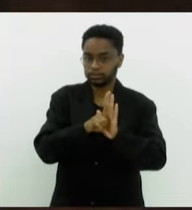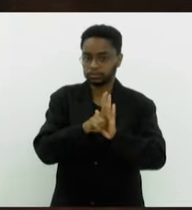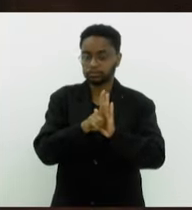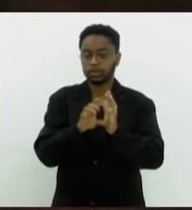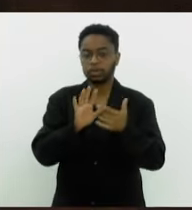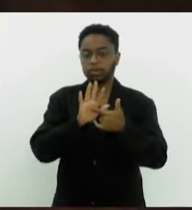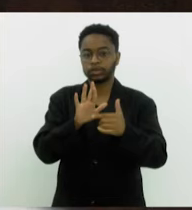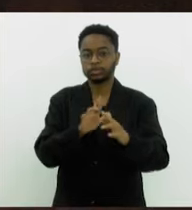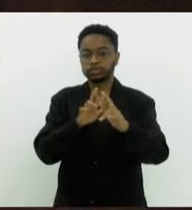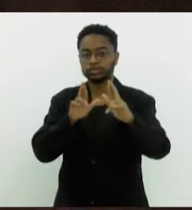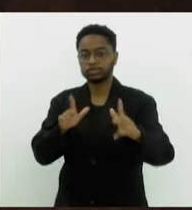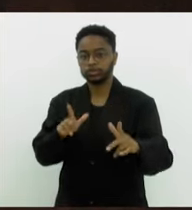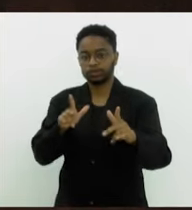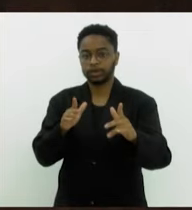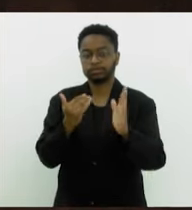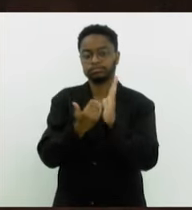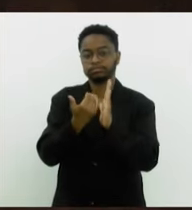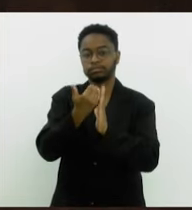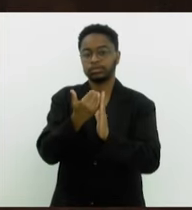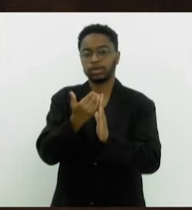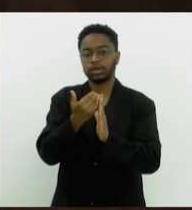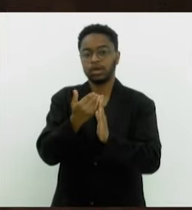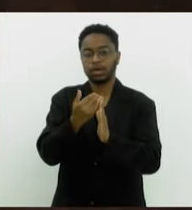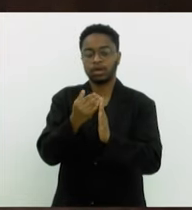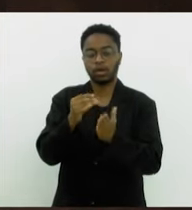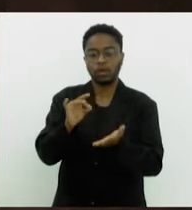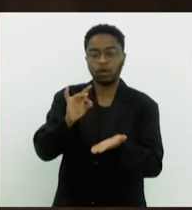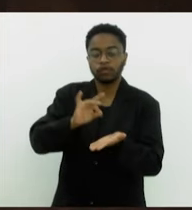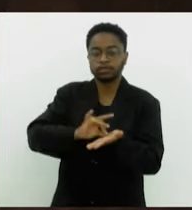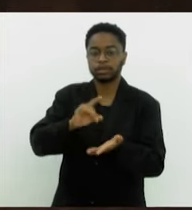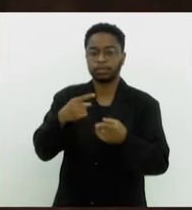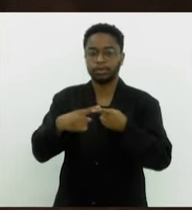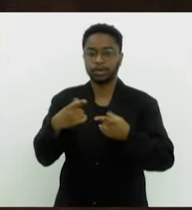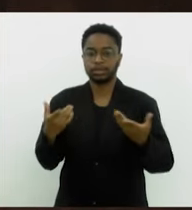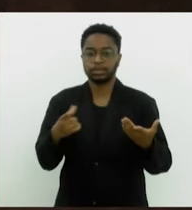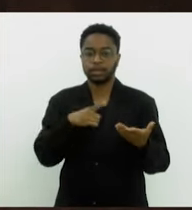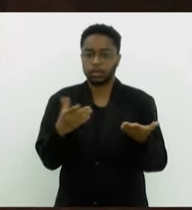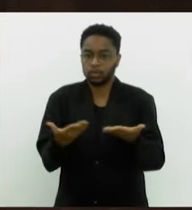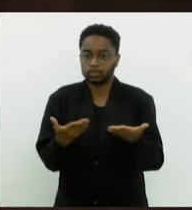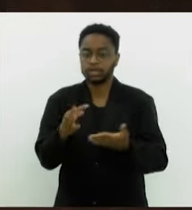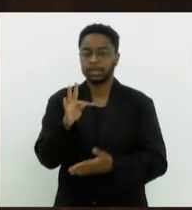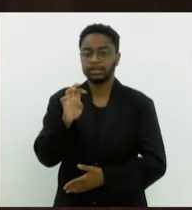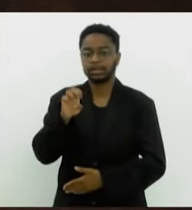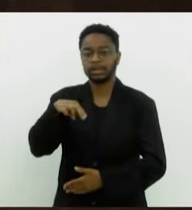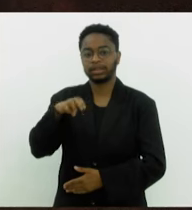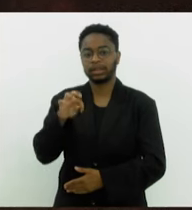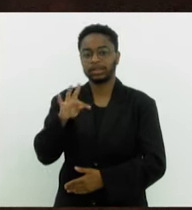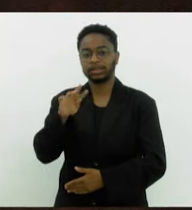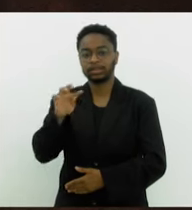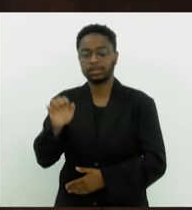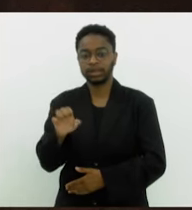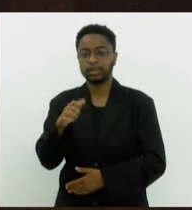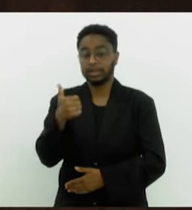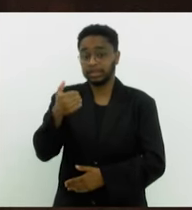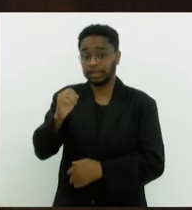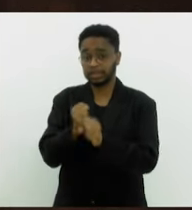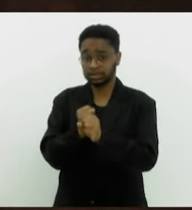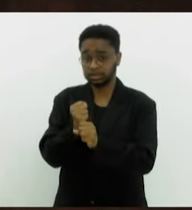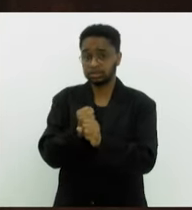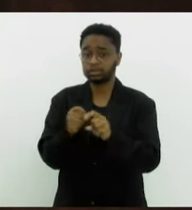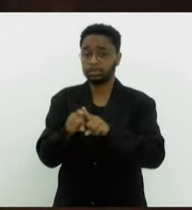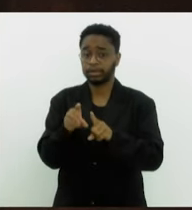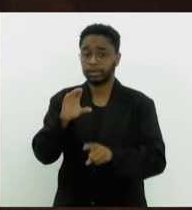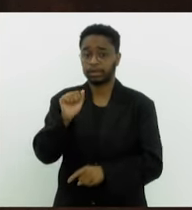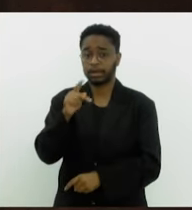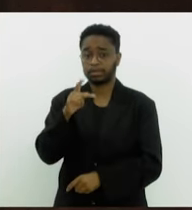os oficiais, pois nós temos hoje tenentes com 10 anos, capitão com 10 anos, majores com 10